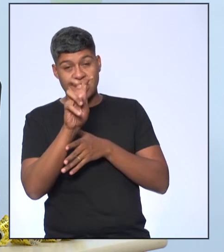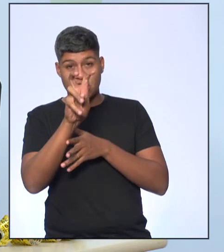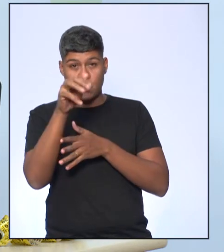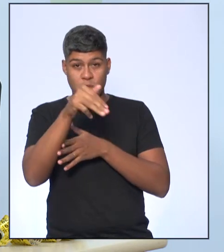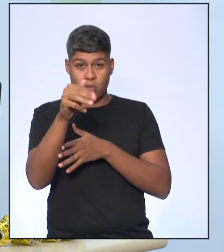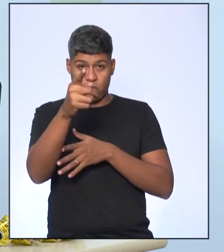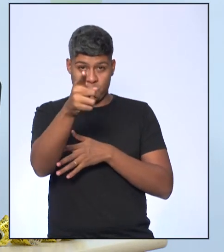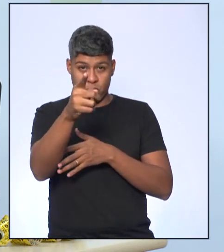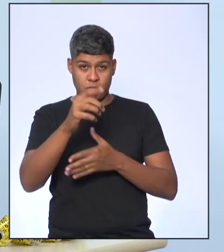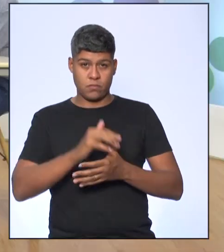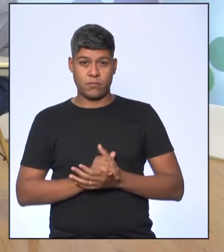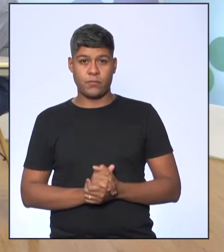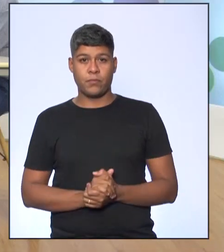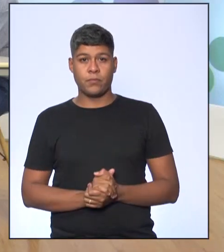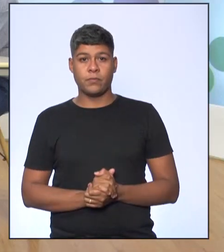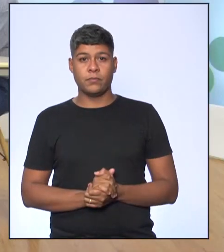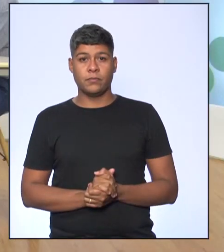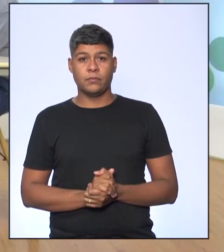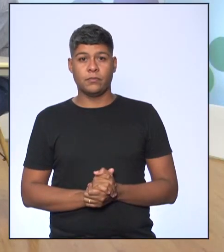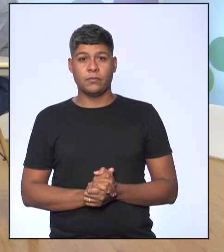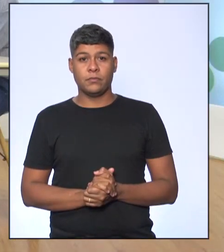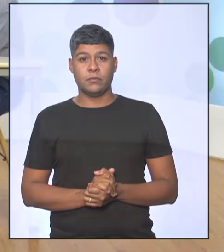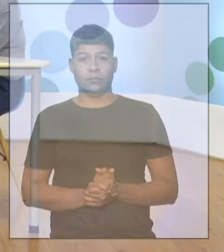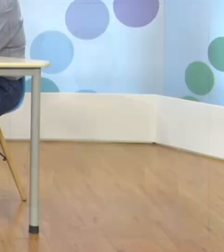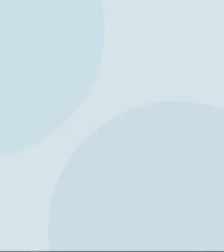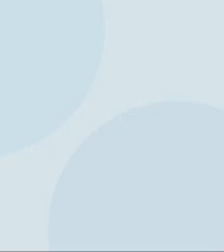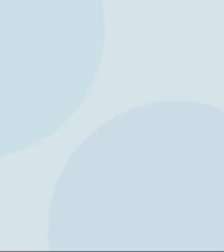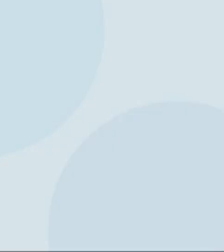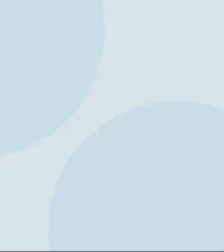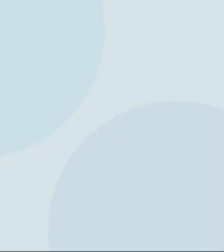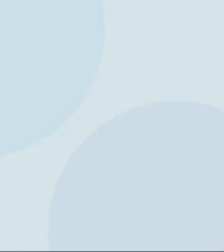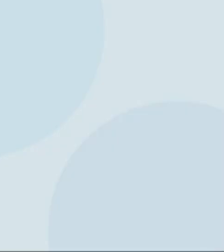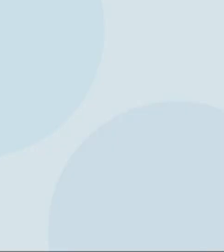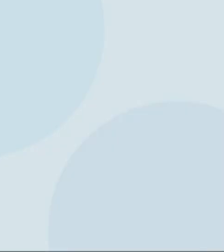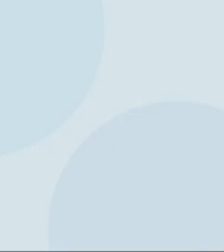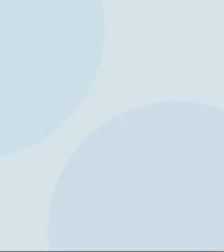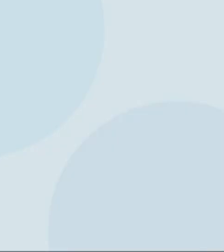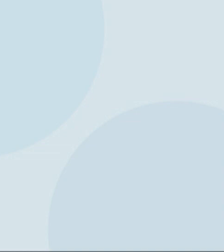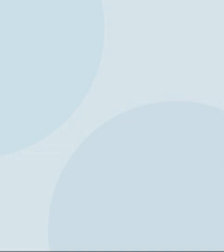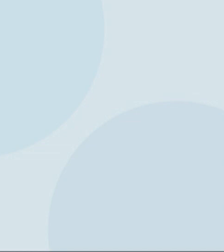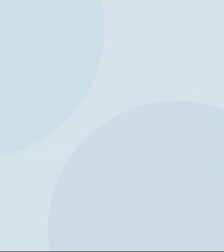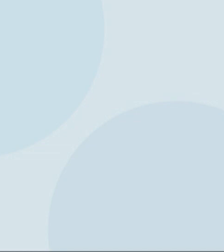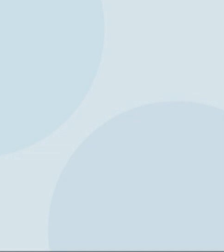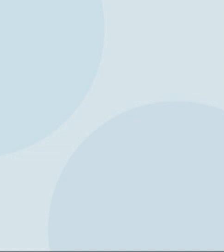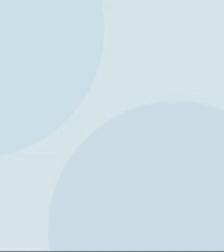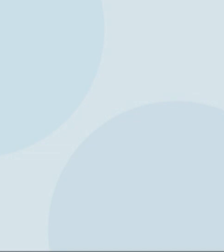para vocês.